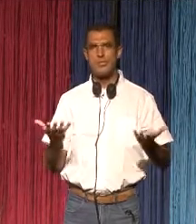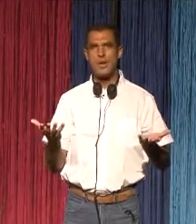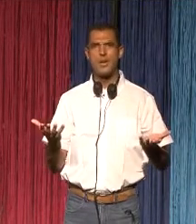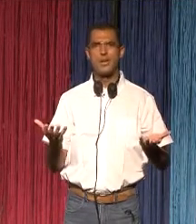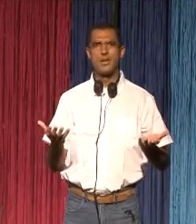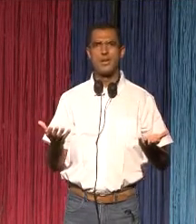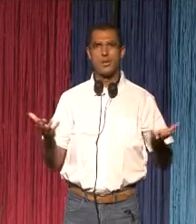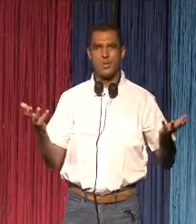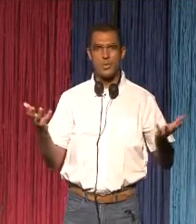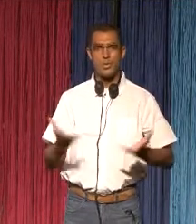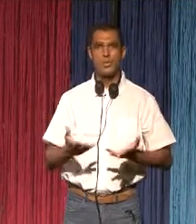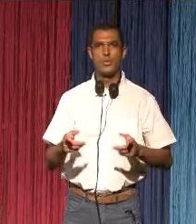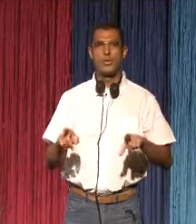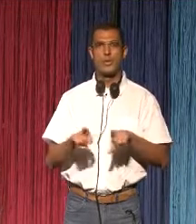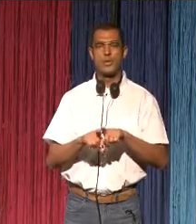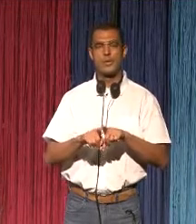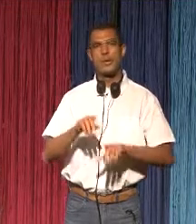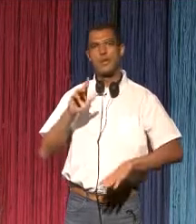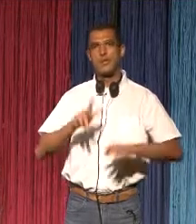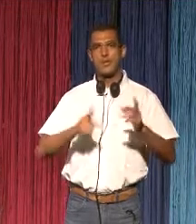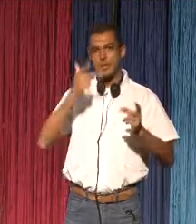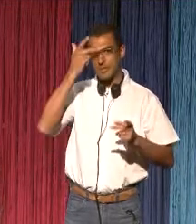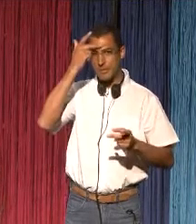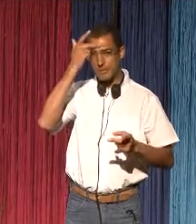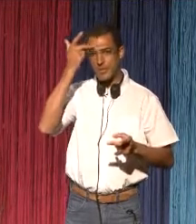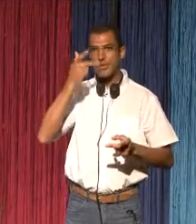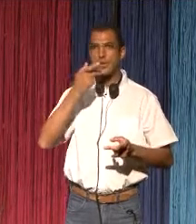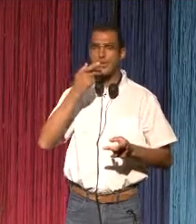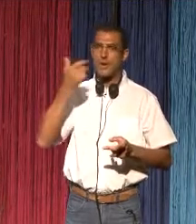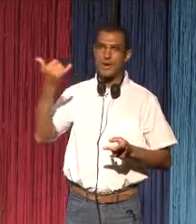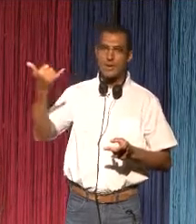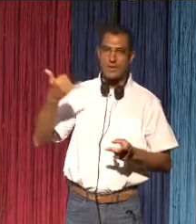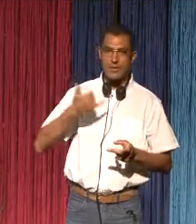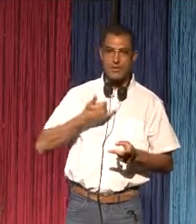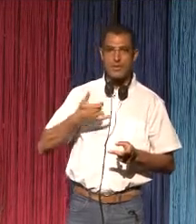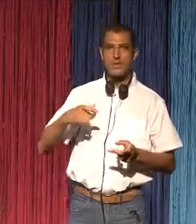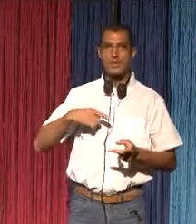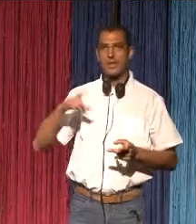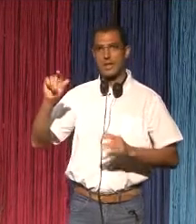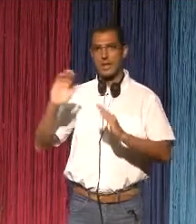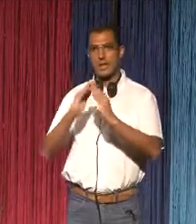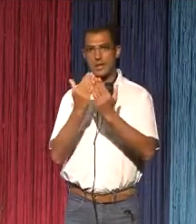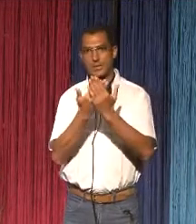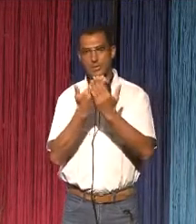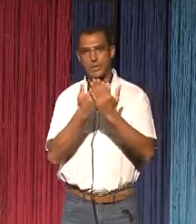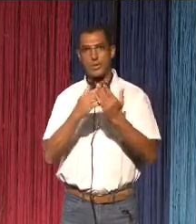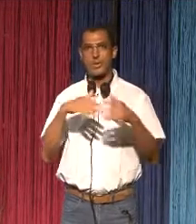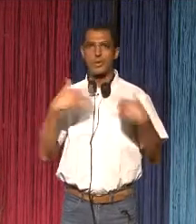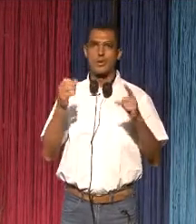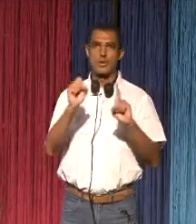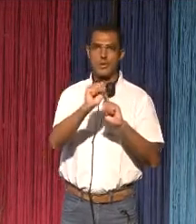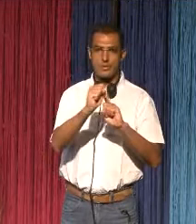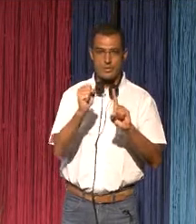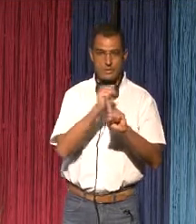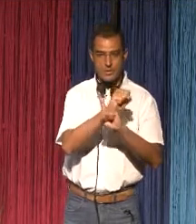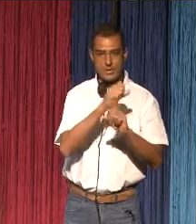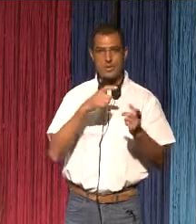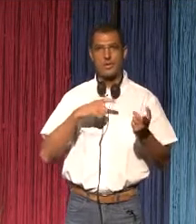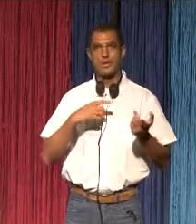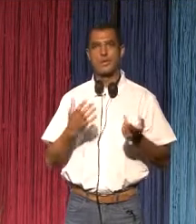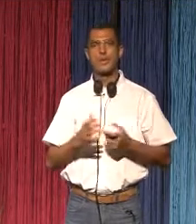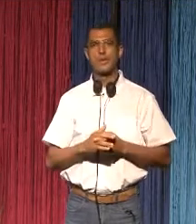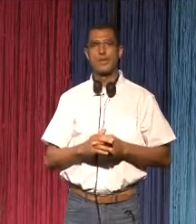Ainda a gente ouve, quando a gente vai pensar ou no currículo da escola, ou às vezes de uma organização social que